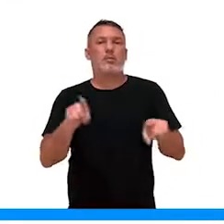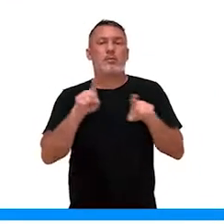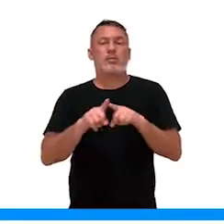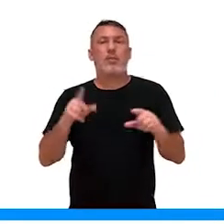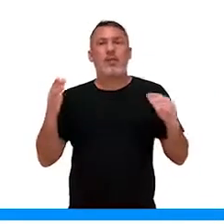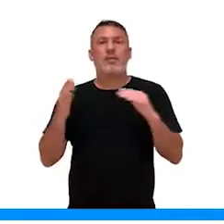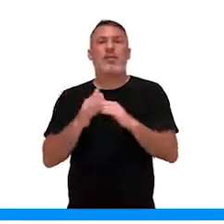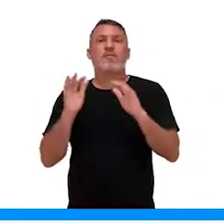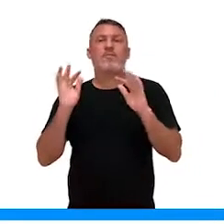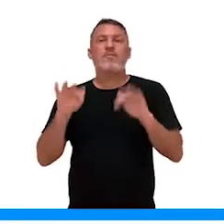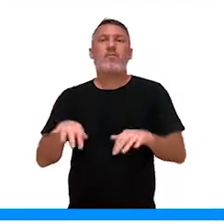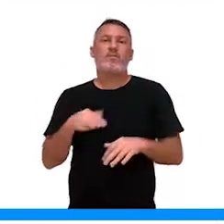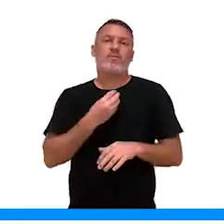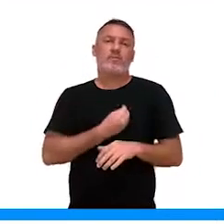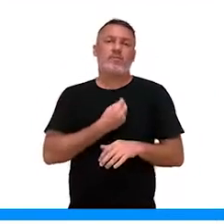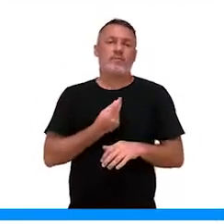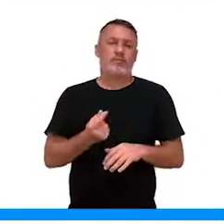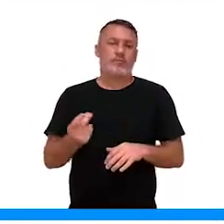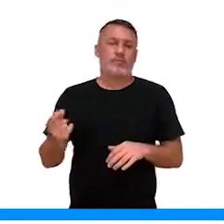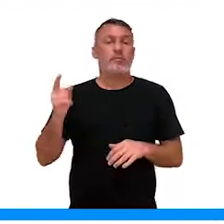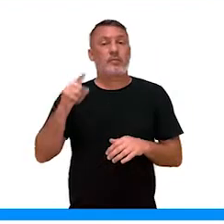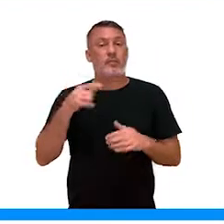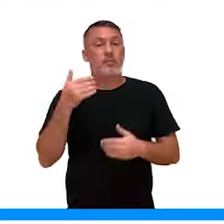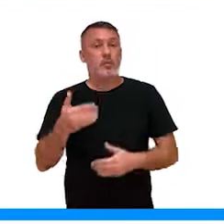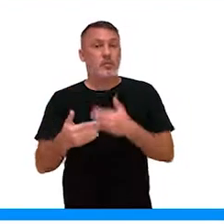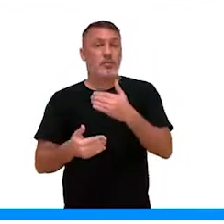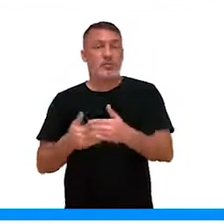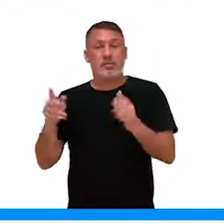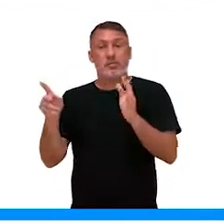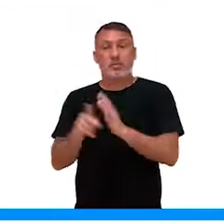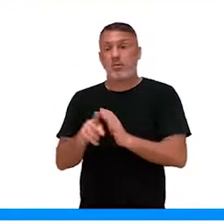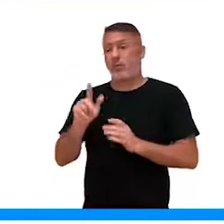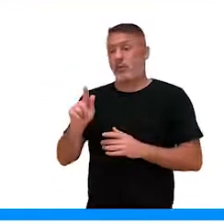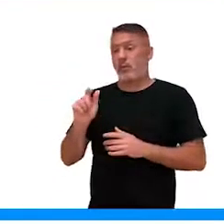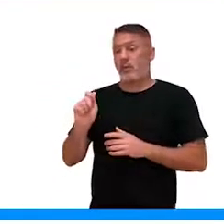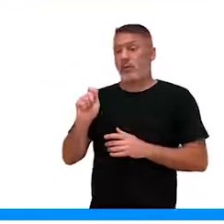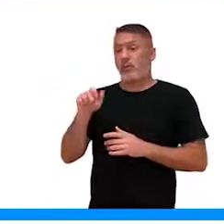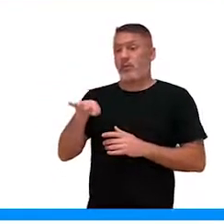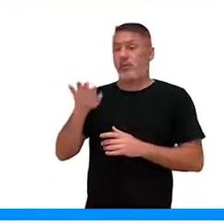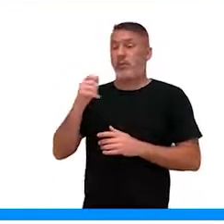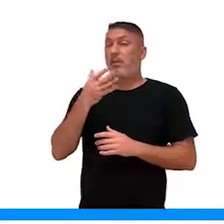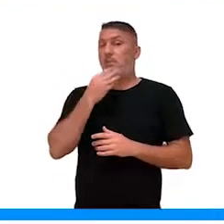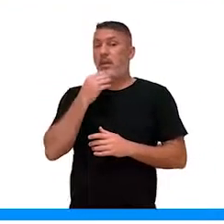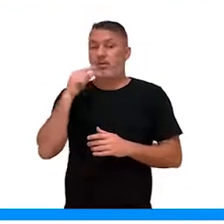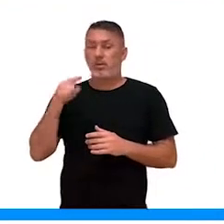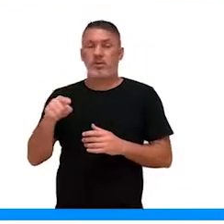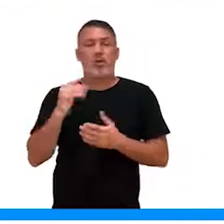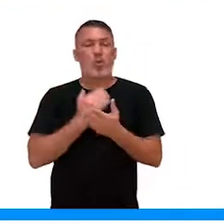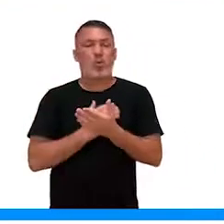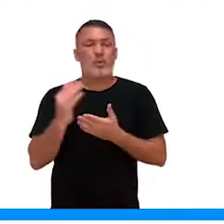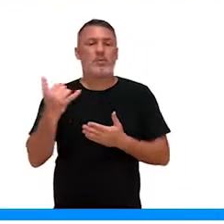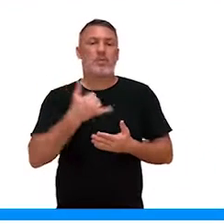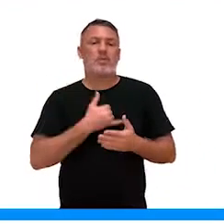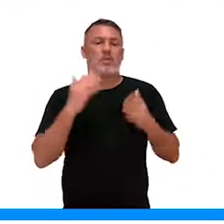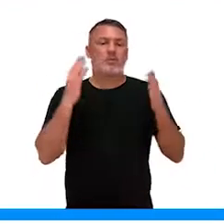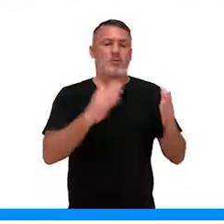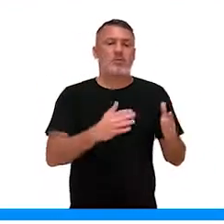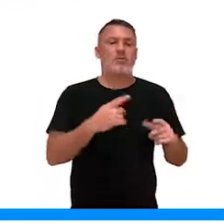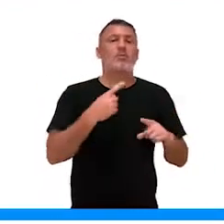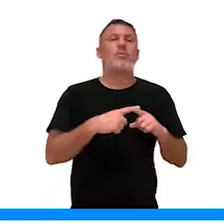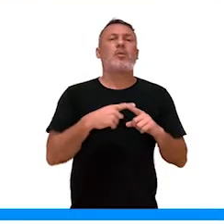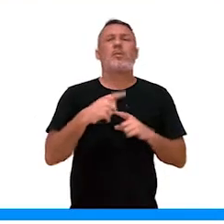espermatozoides constantemente até o final da vida. Então, é o processo de produção de gametas masculinos que se inicia